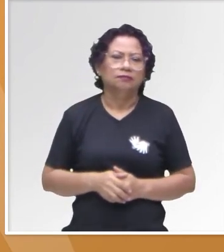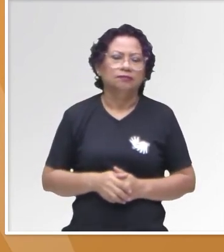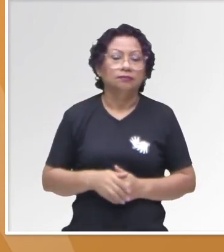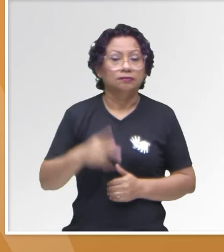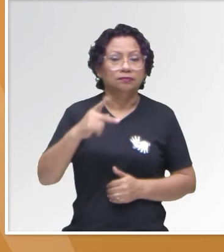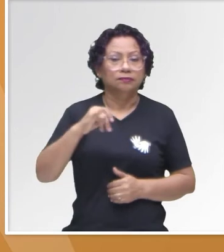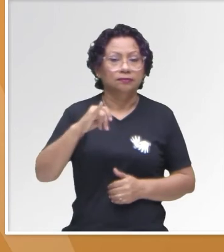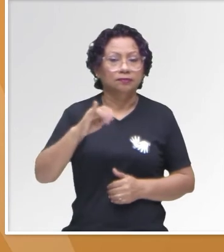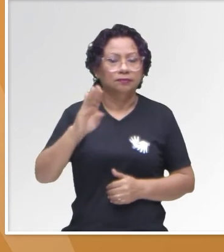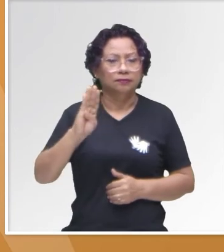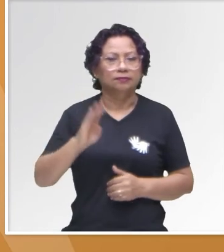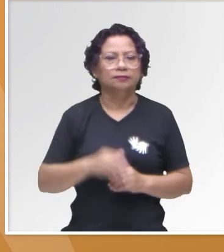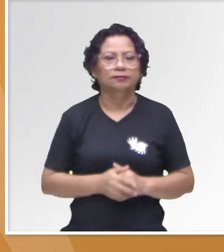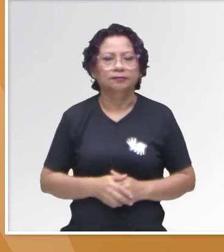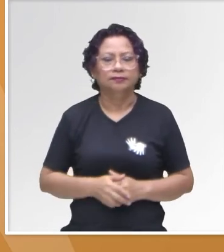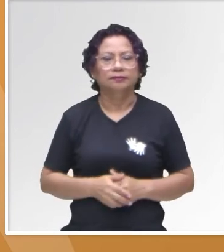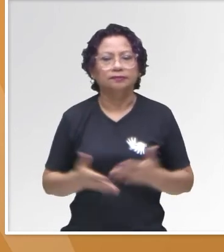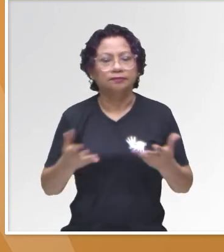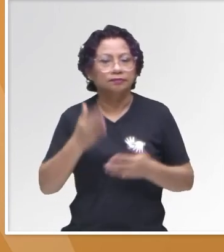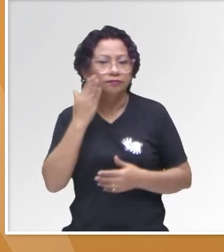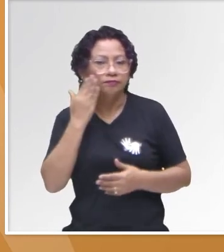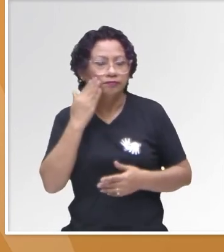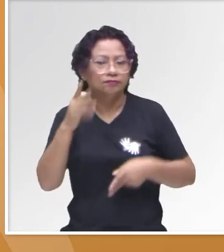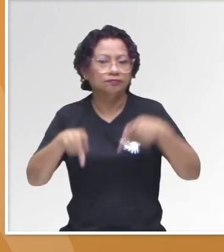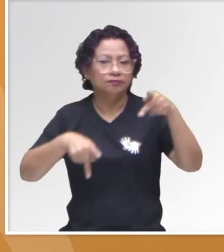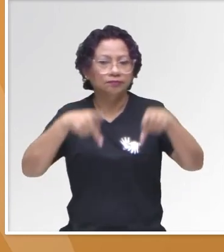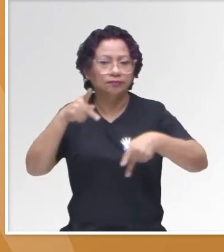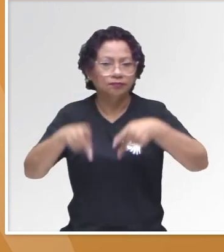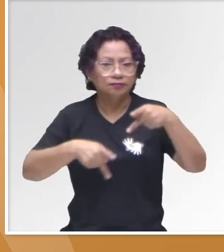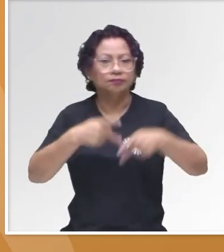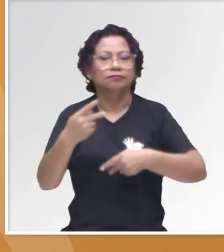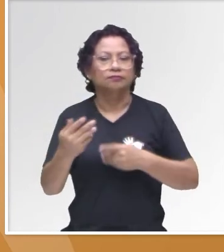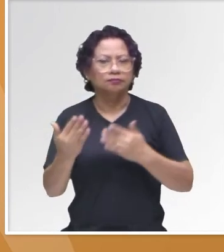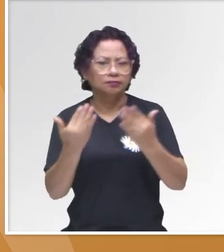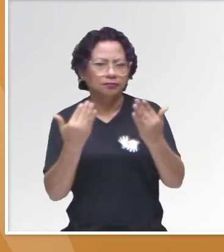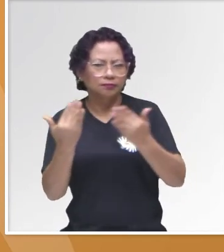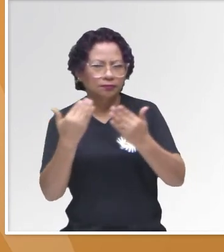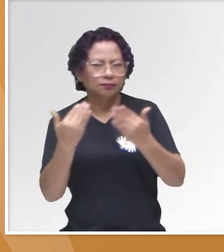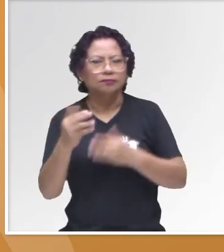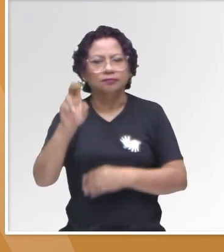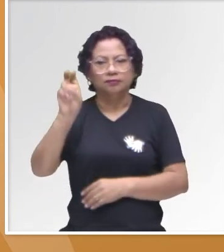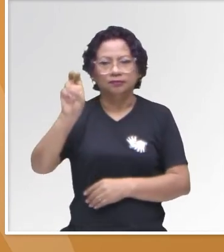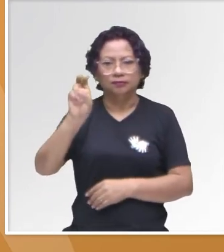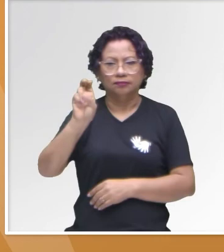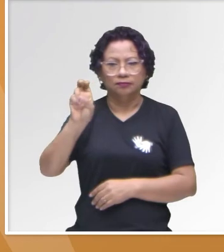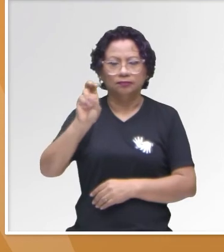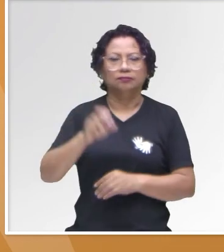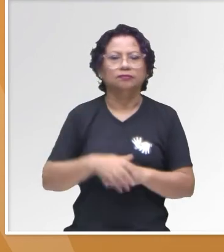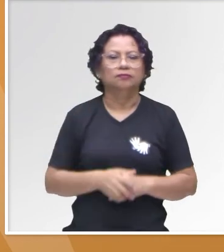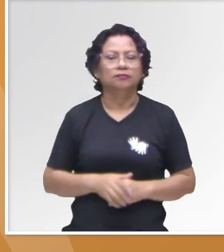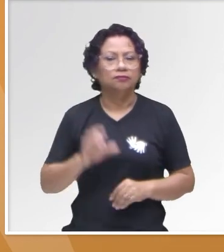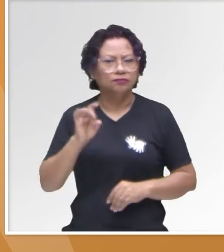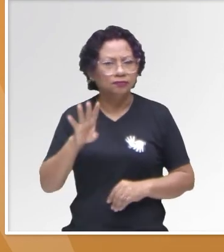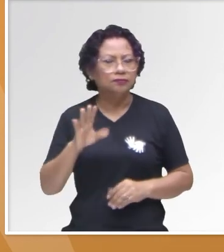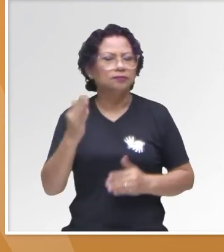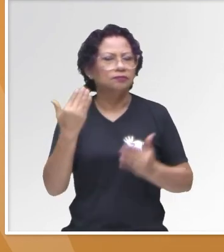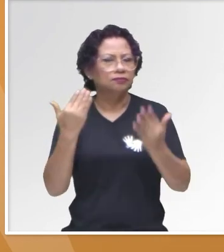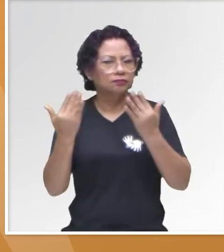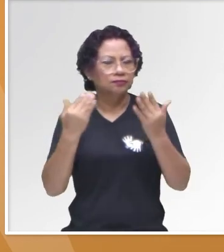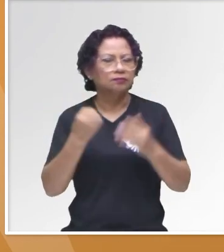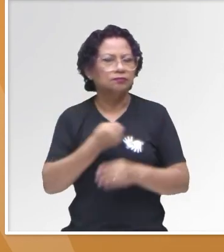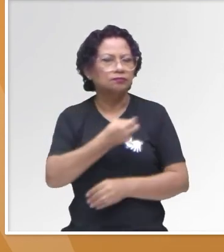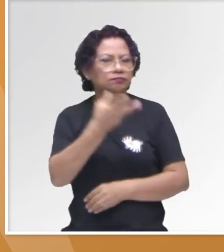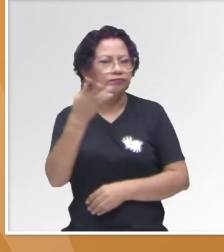tem também a população, né, para a gente comparar a população aí dos BRICS, apenas para a gente fazer um comparativo. Nós temos